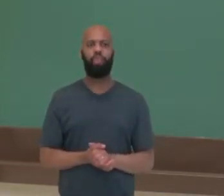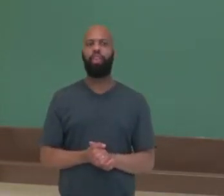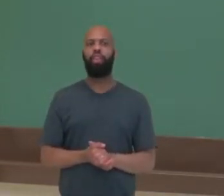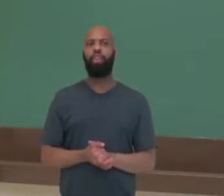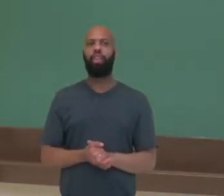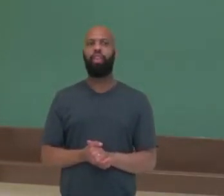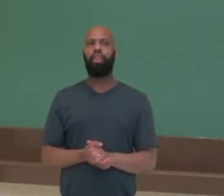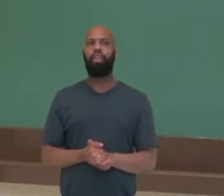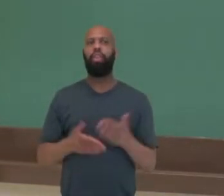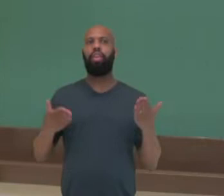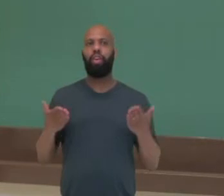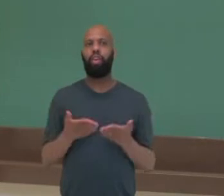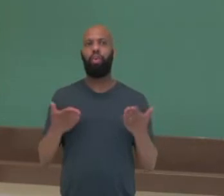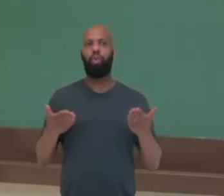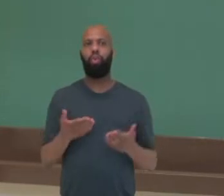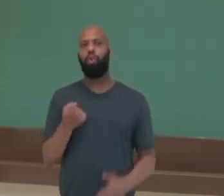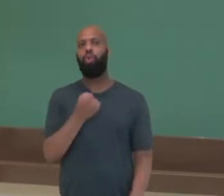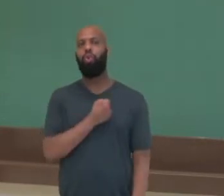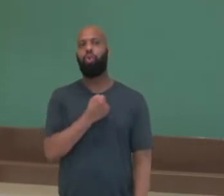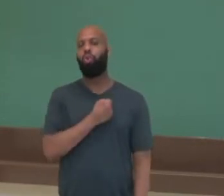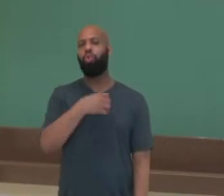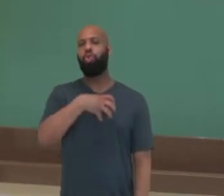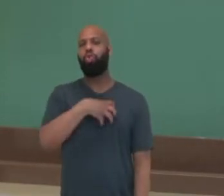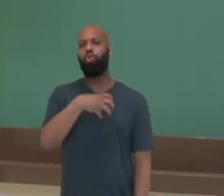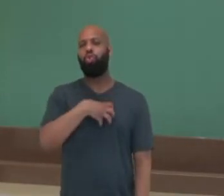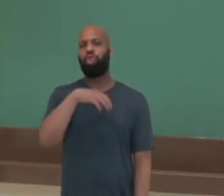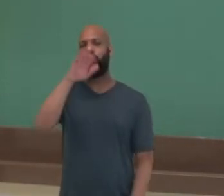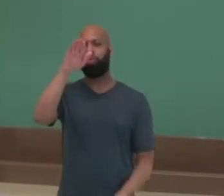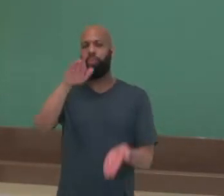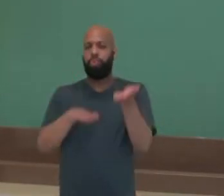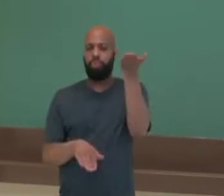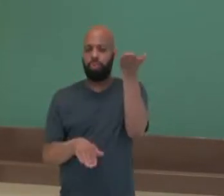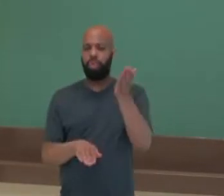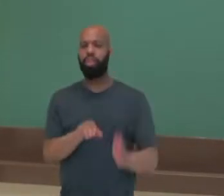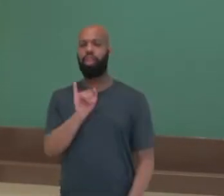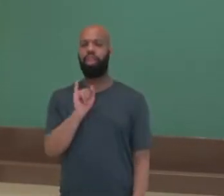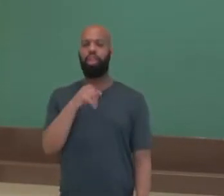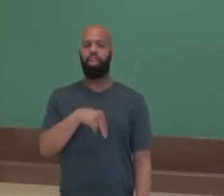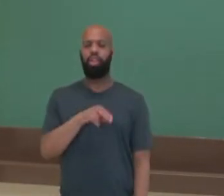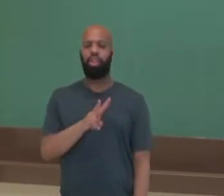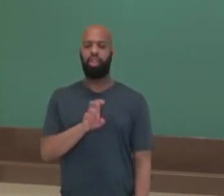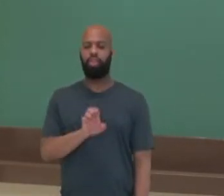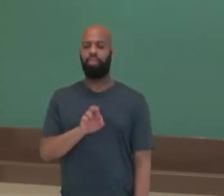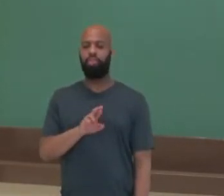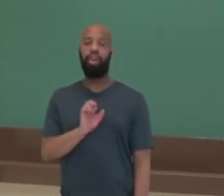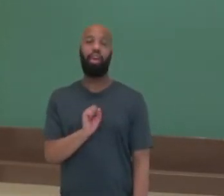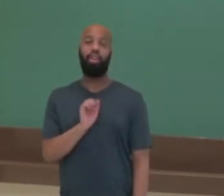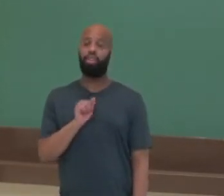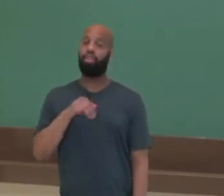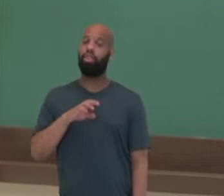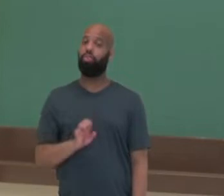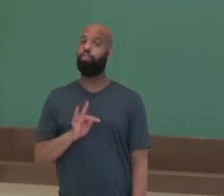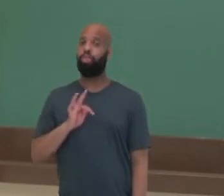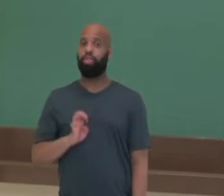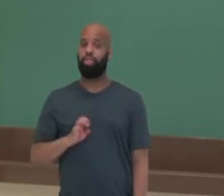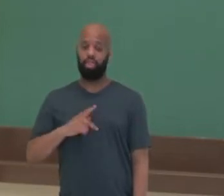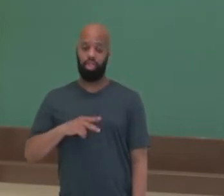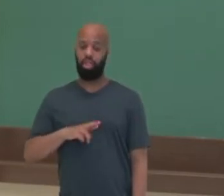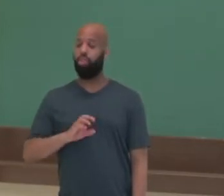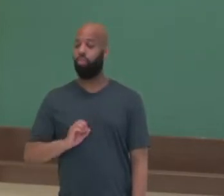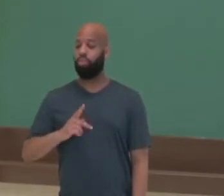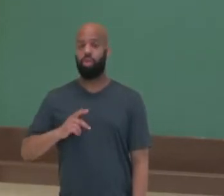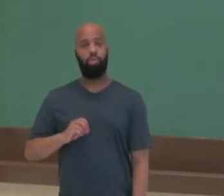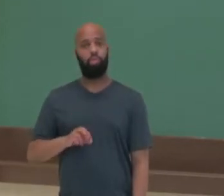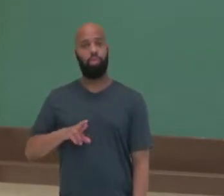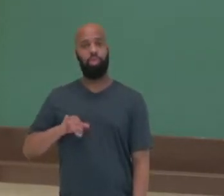Bom, e os números, então, inversamente proporcionais? Como funciona isso? Bom,